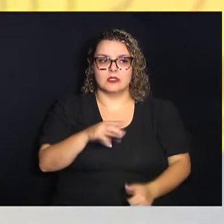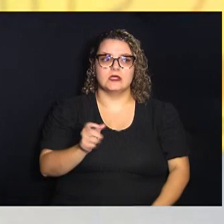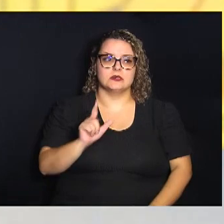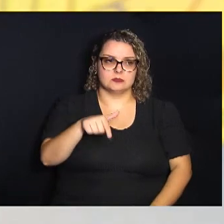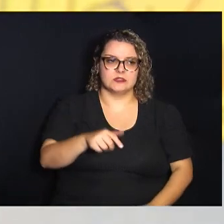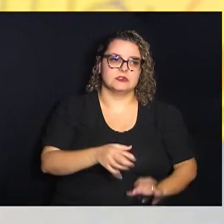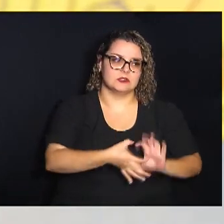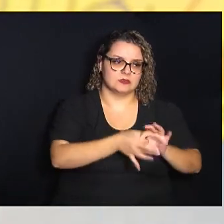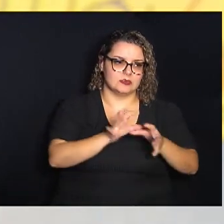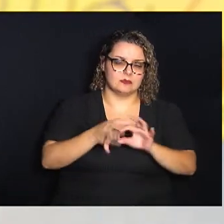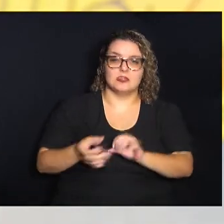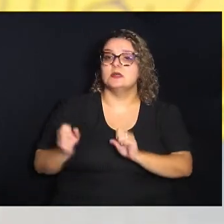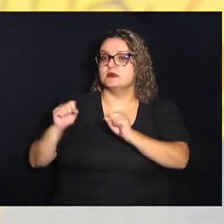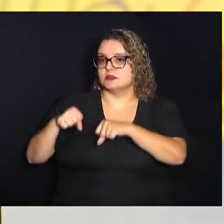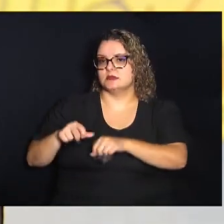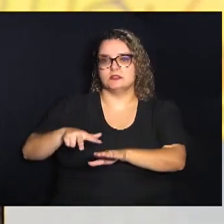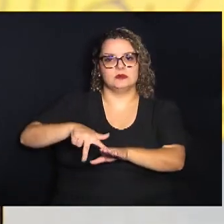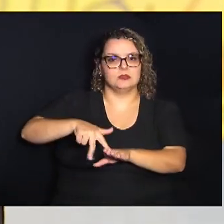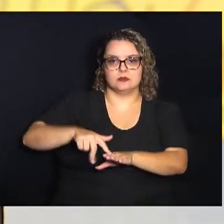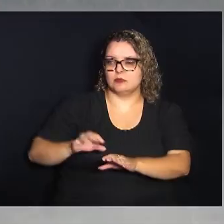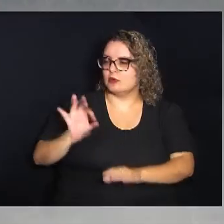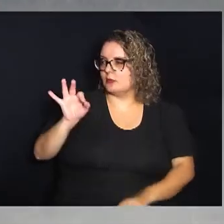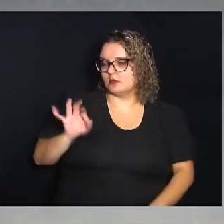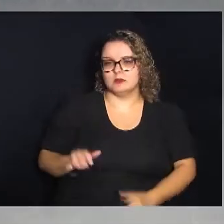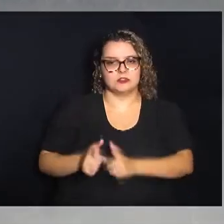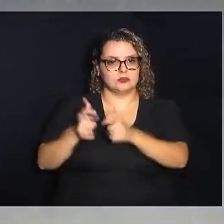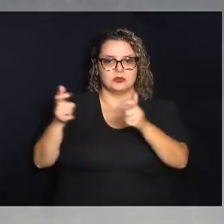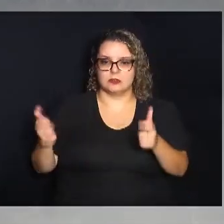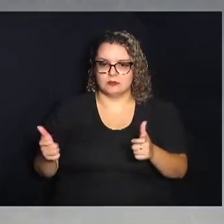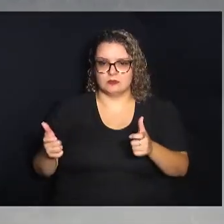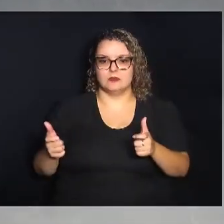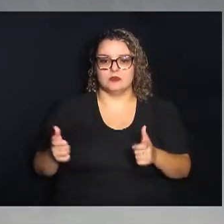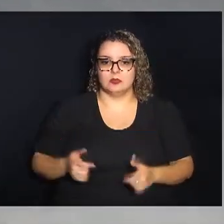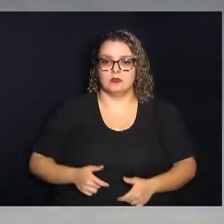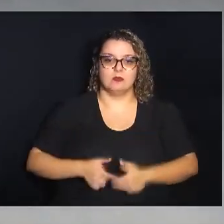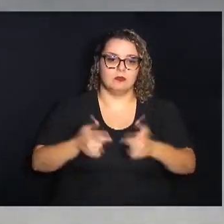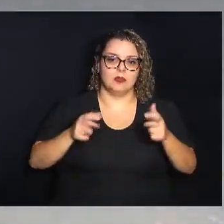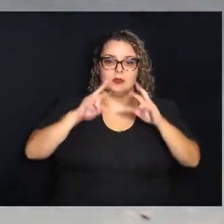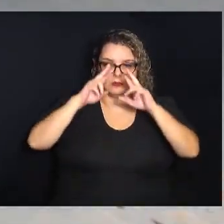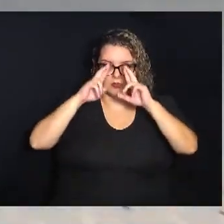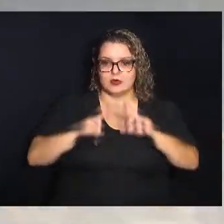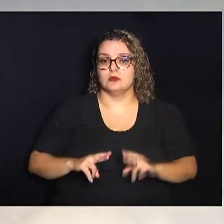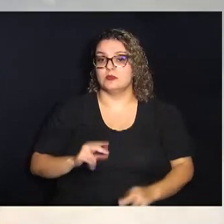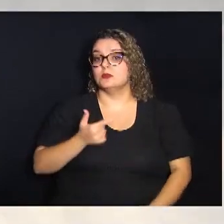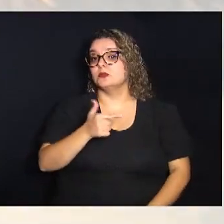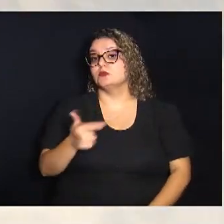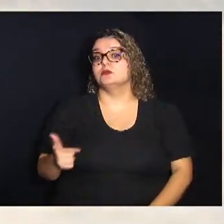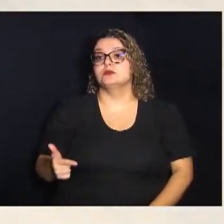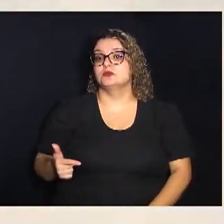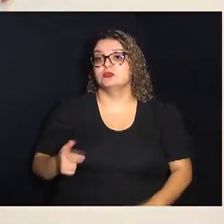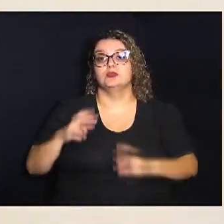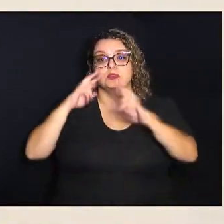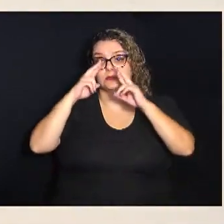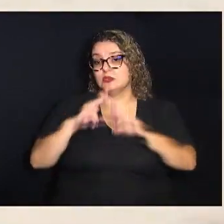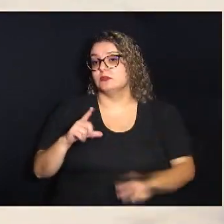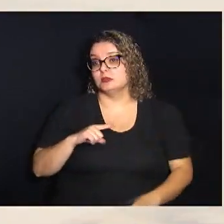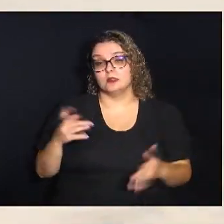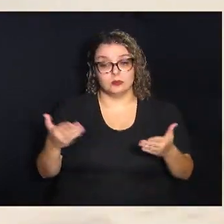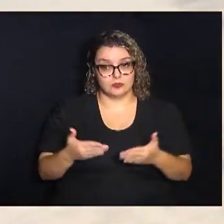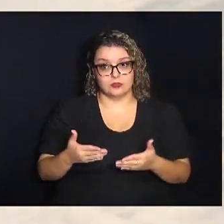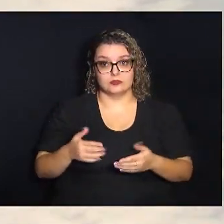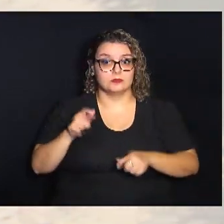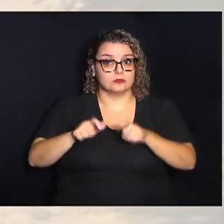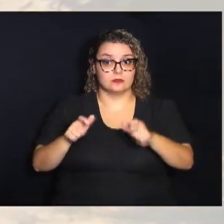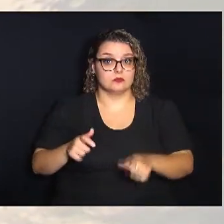né? Sim, o skate tomou uma proporção enorme. Ganhou maior respeito, o skate não tinha o respeito que tem hoje, né? Acho que o pessoal não